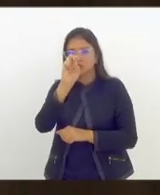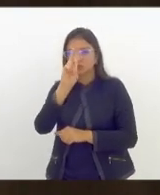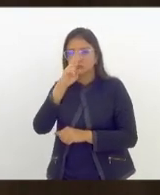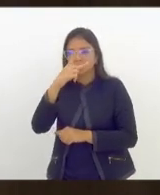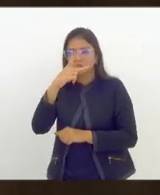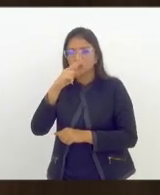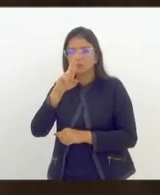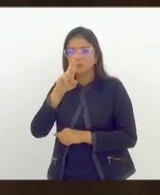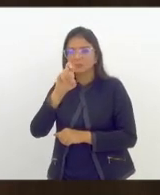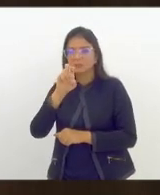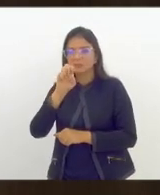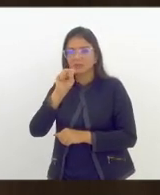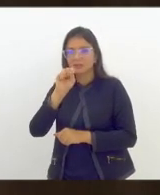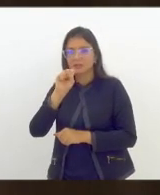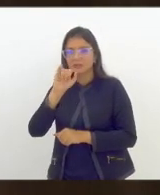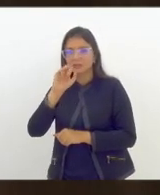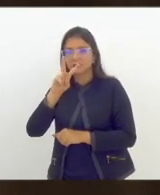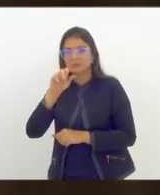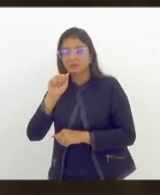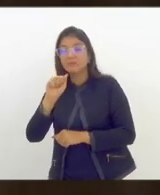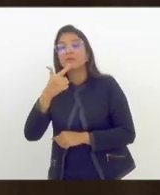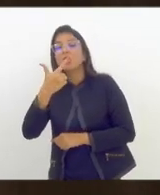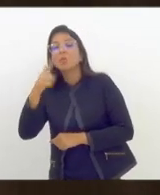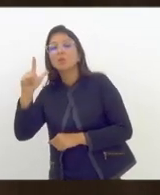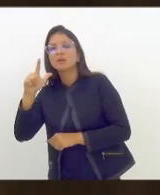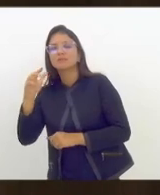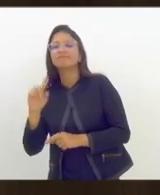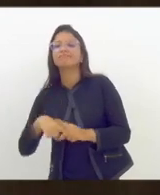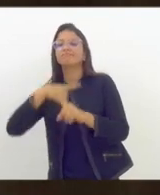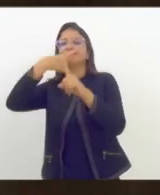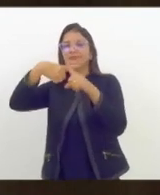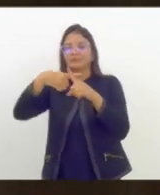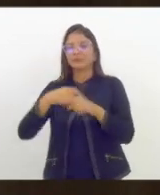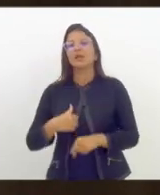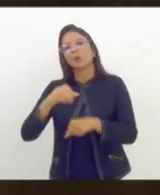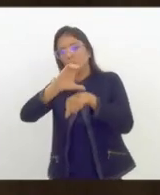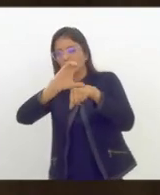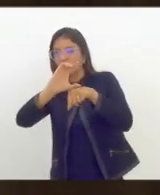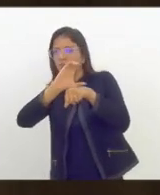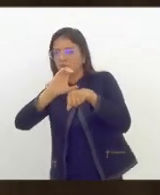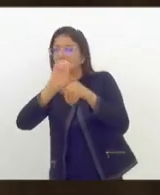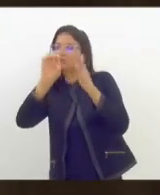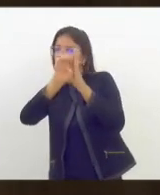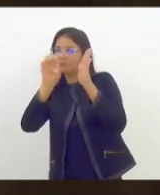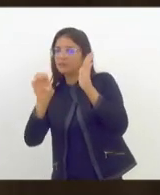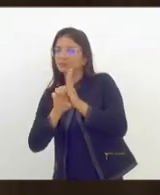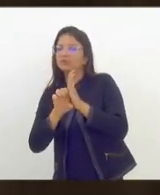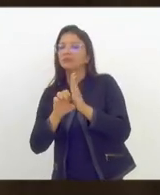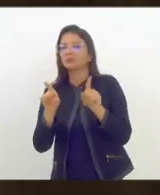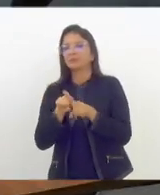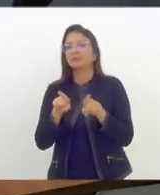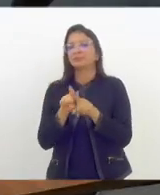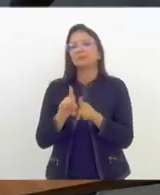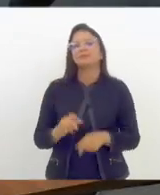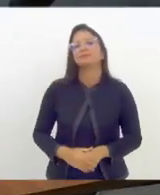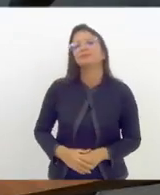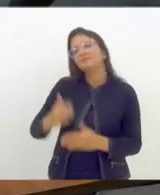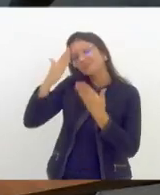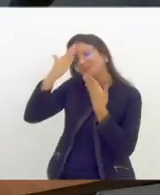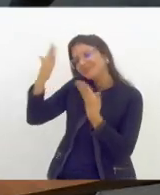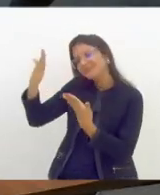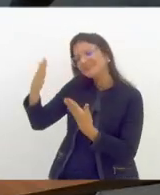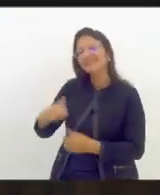e uma aditiva. Então, pela condicionalidade com emendas. Obrigado, deputada Marta